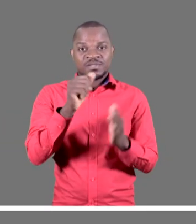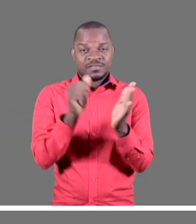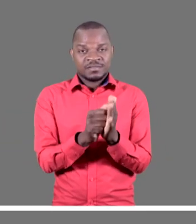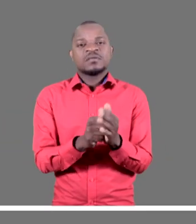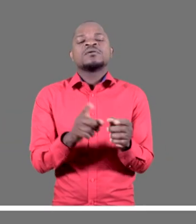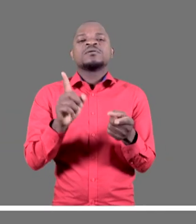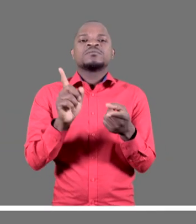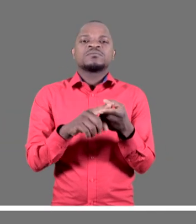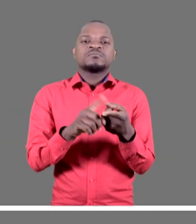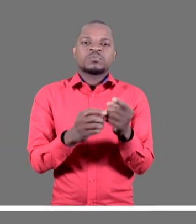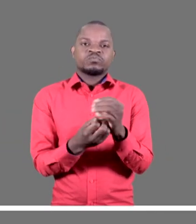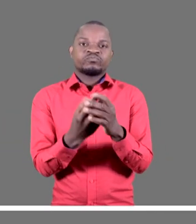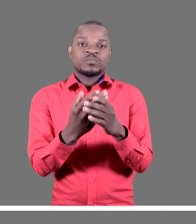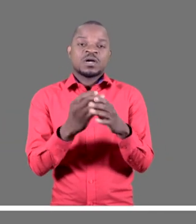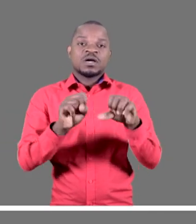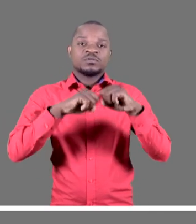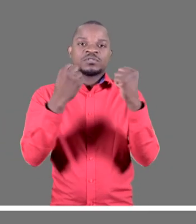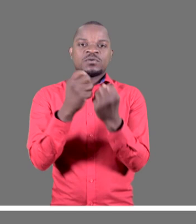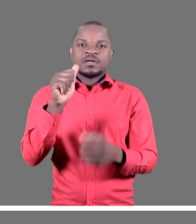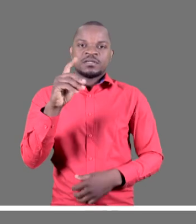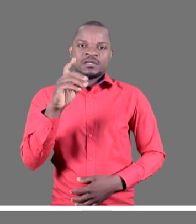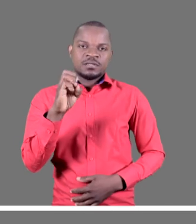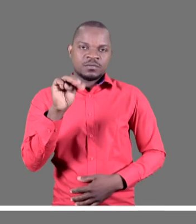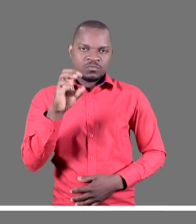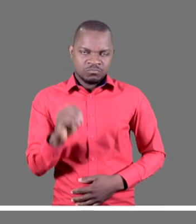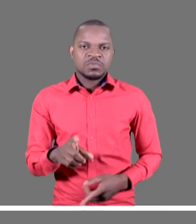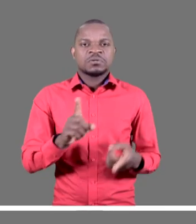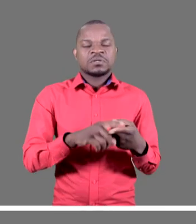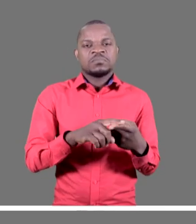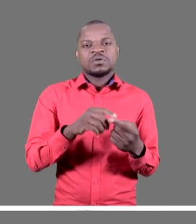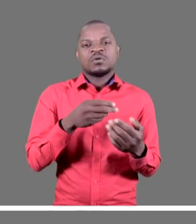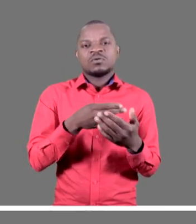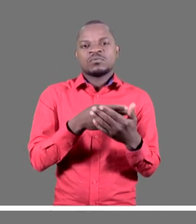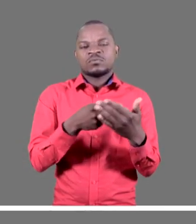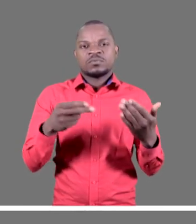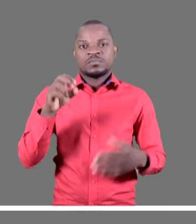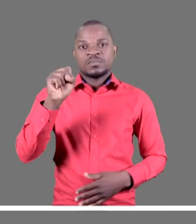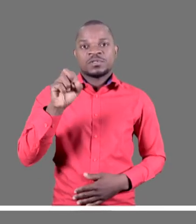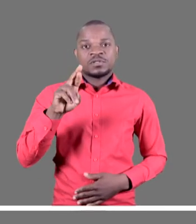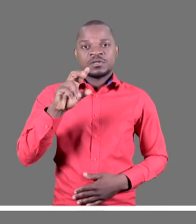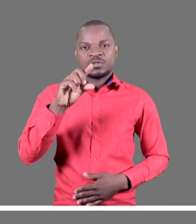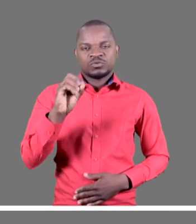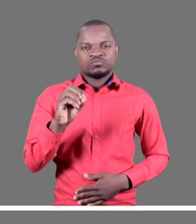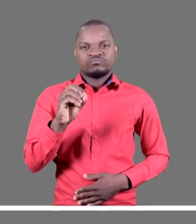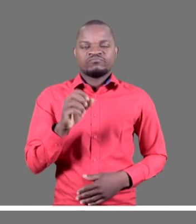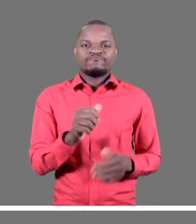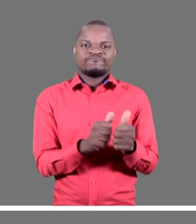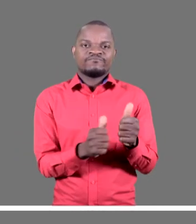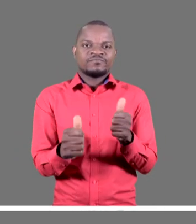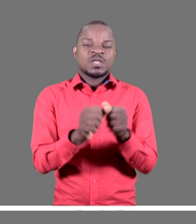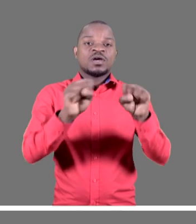o Sérgio Miguel, presidente da CAMO, Associação dos Cegos e Ampliopes de Moçambique, e Lígia